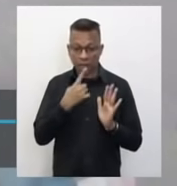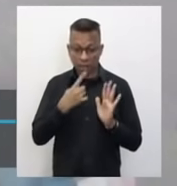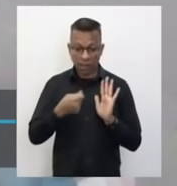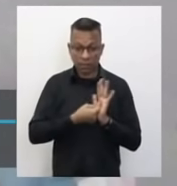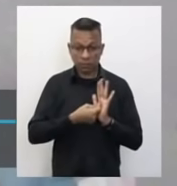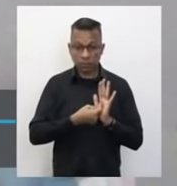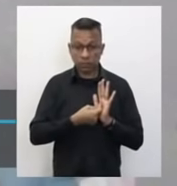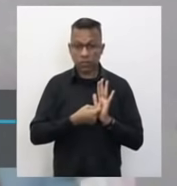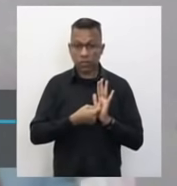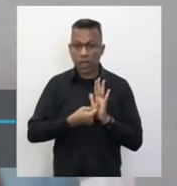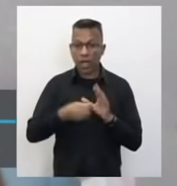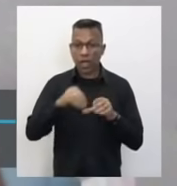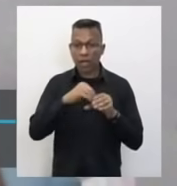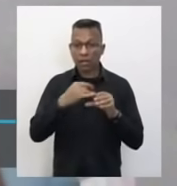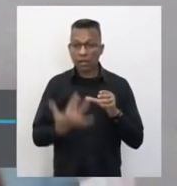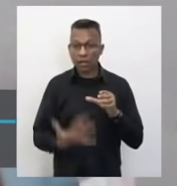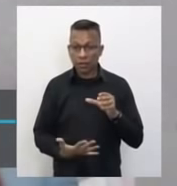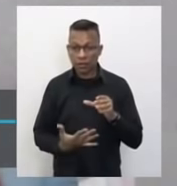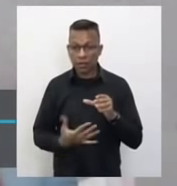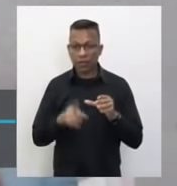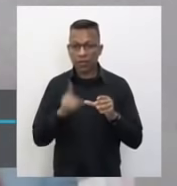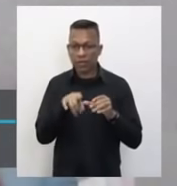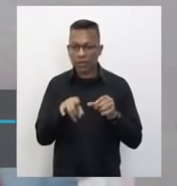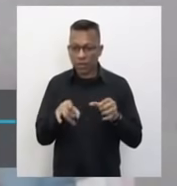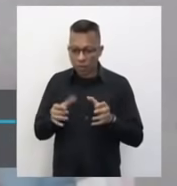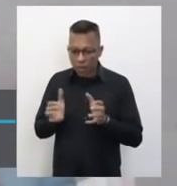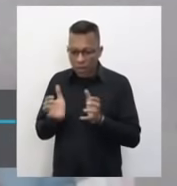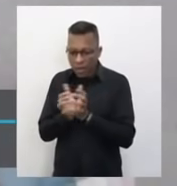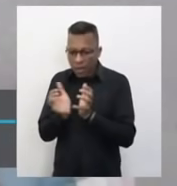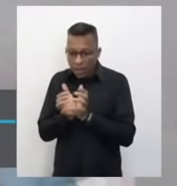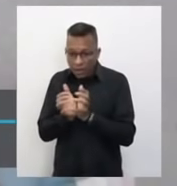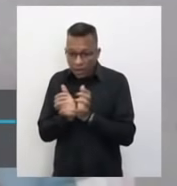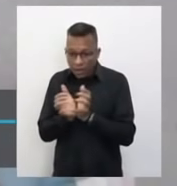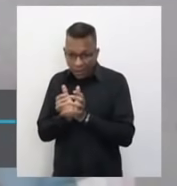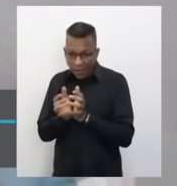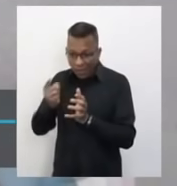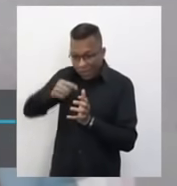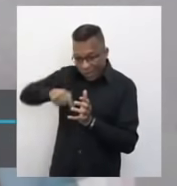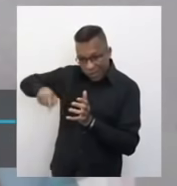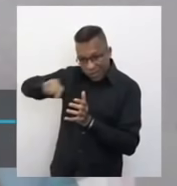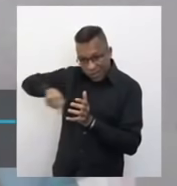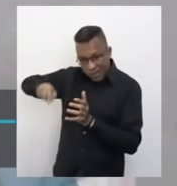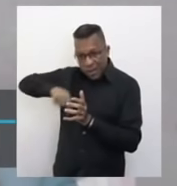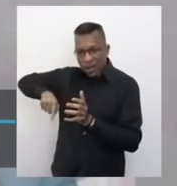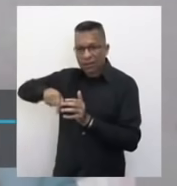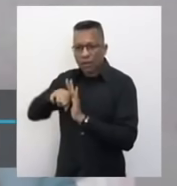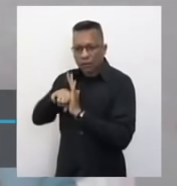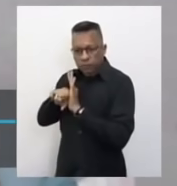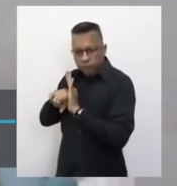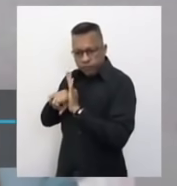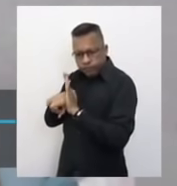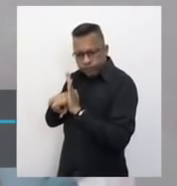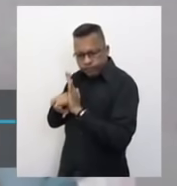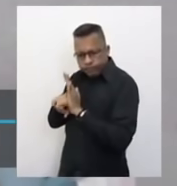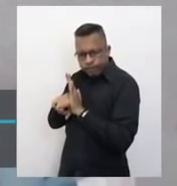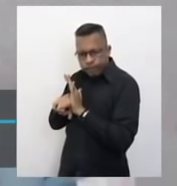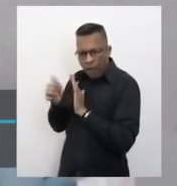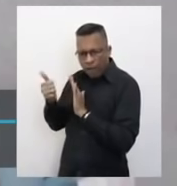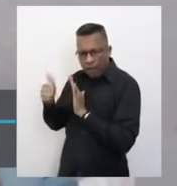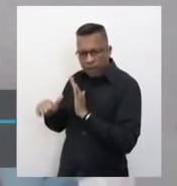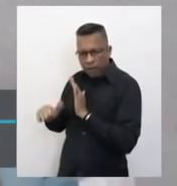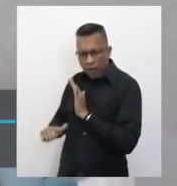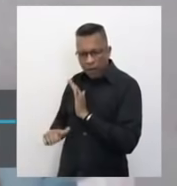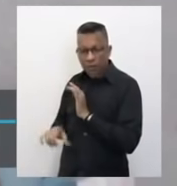denuncia o conteúdo, você tem uma equipe por trás dessas redes sociais que vai fazer todo um levantamento do que foi